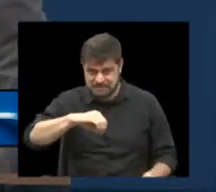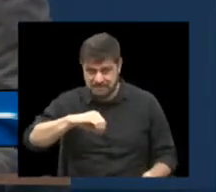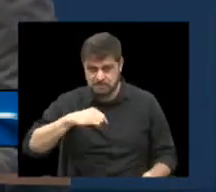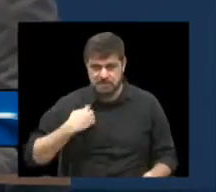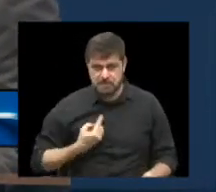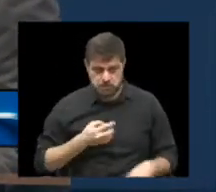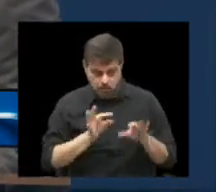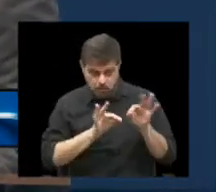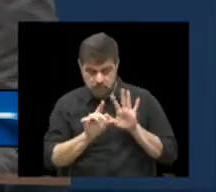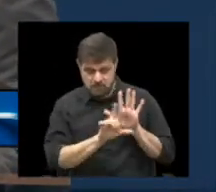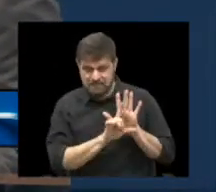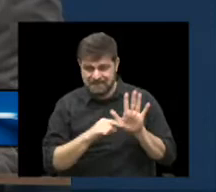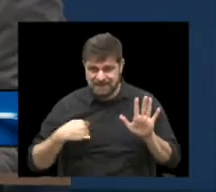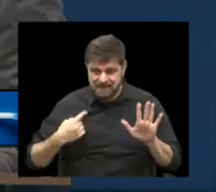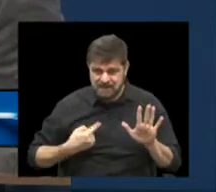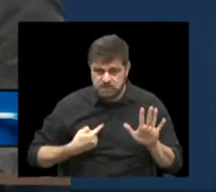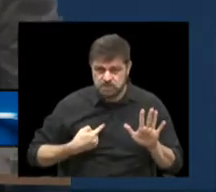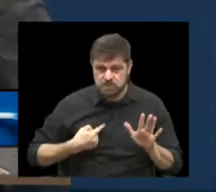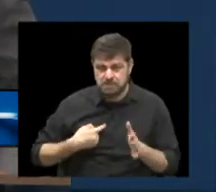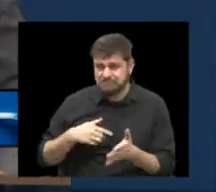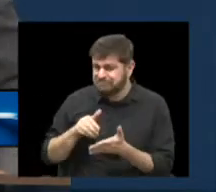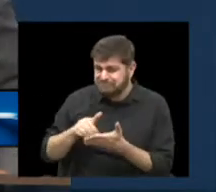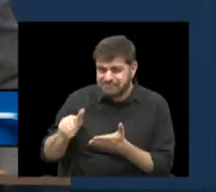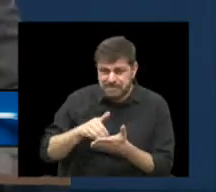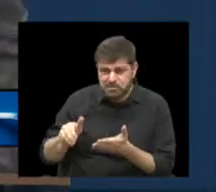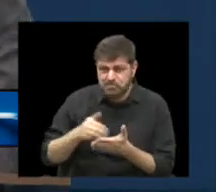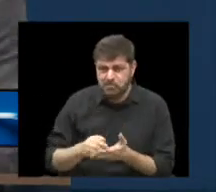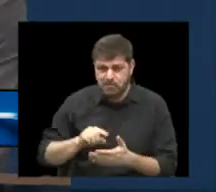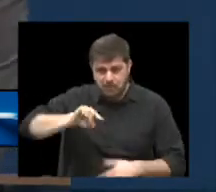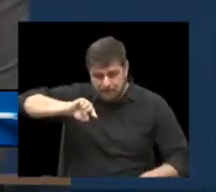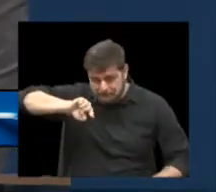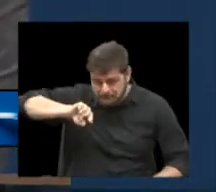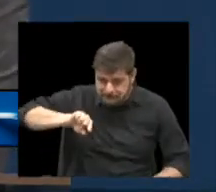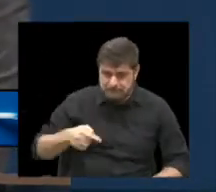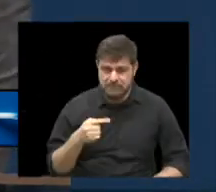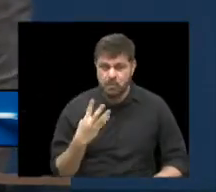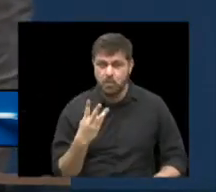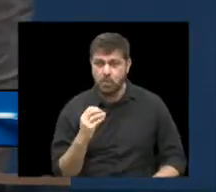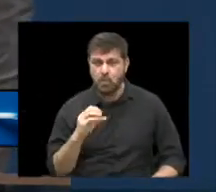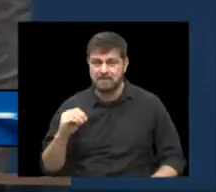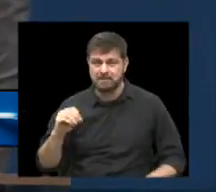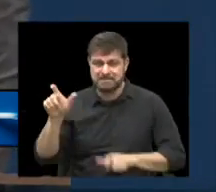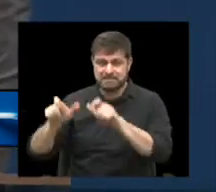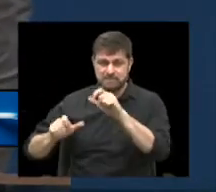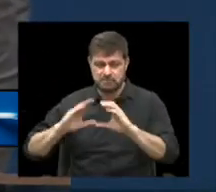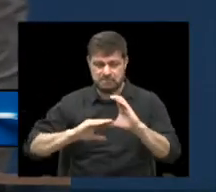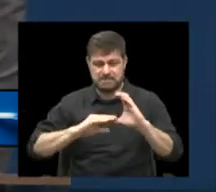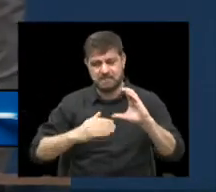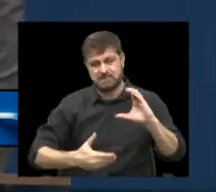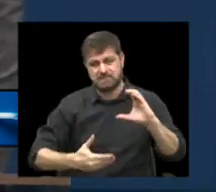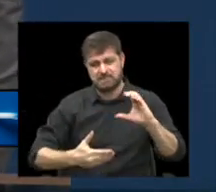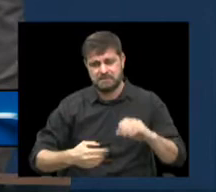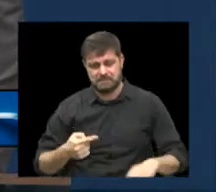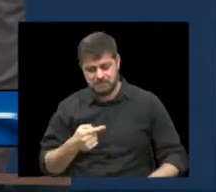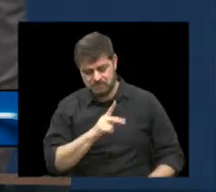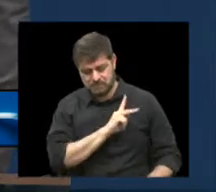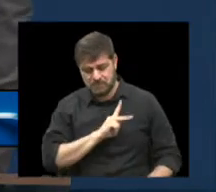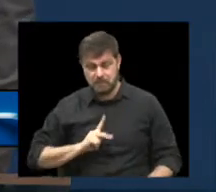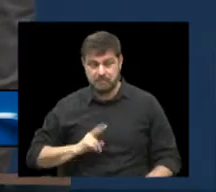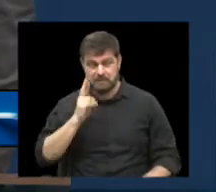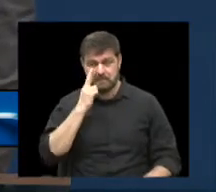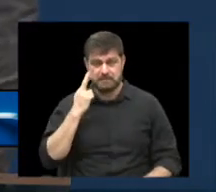lei, nós deixamos de ter 1.400 cargos comissionados. E presidente Rafael Zimbaldi